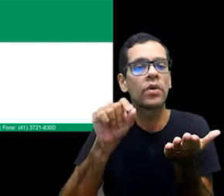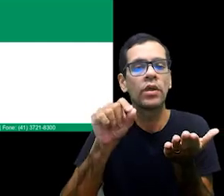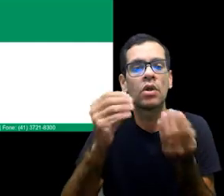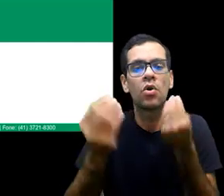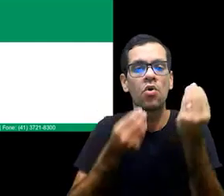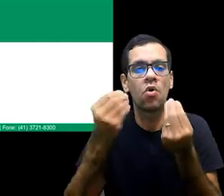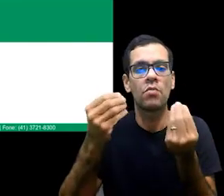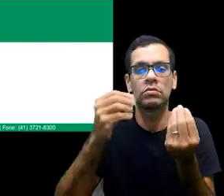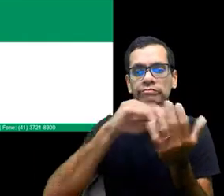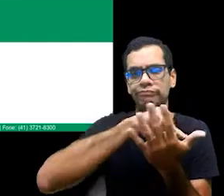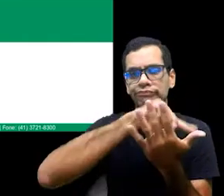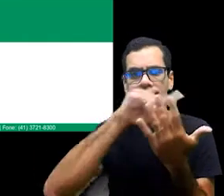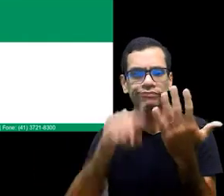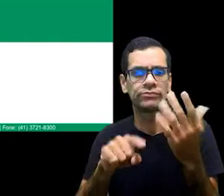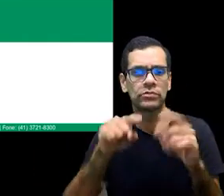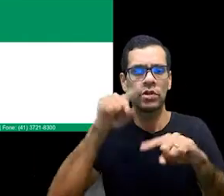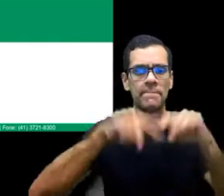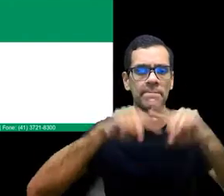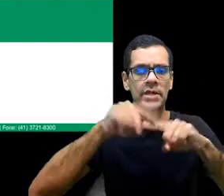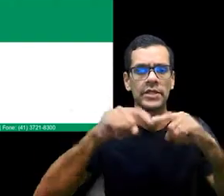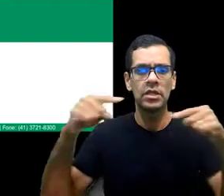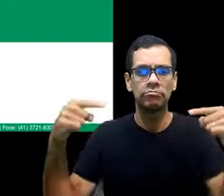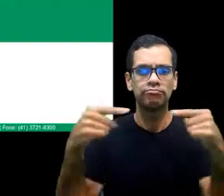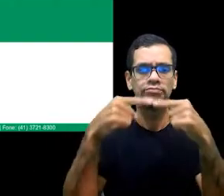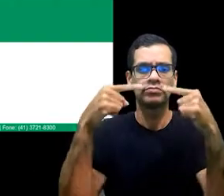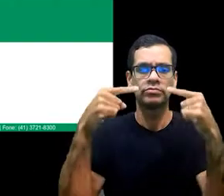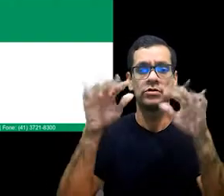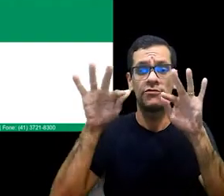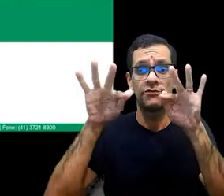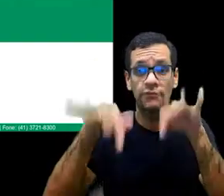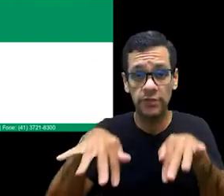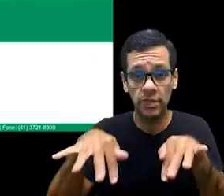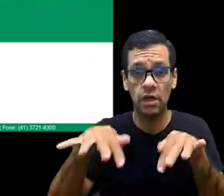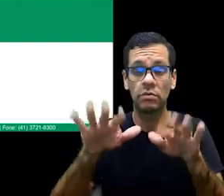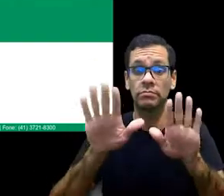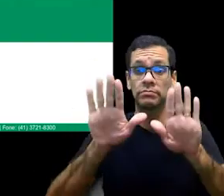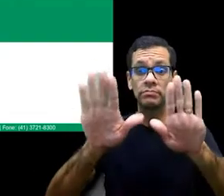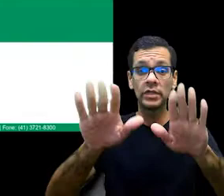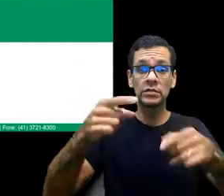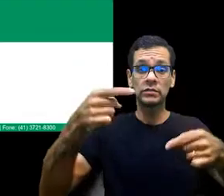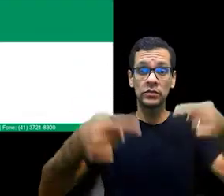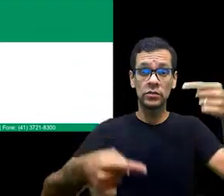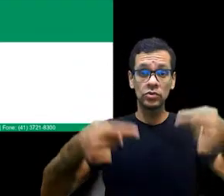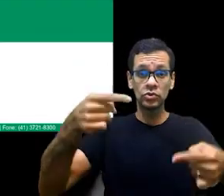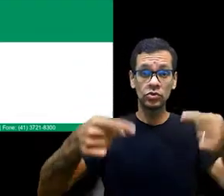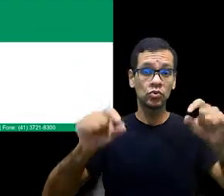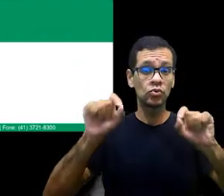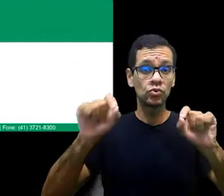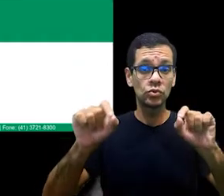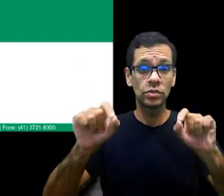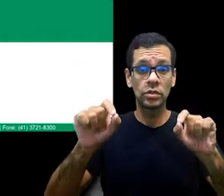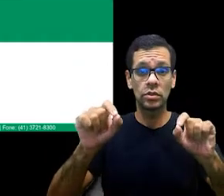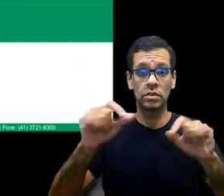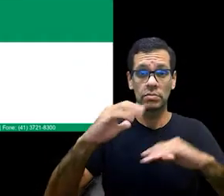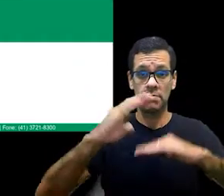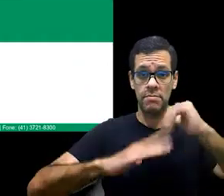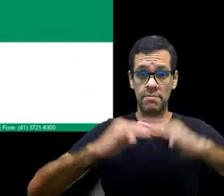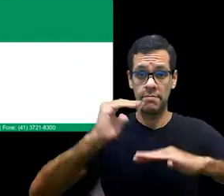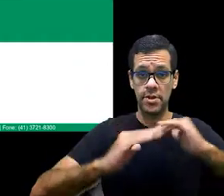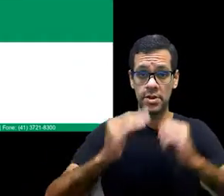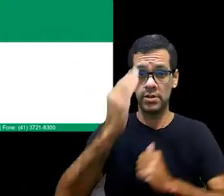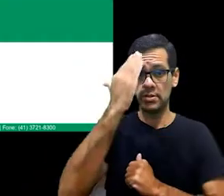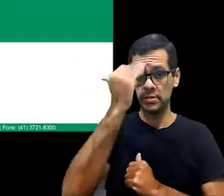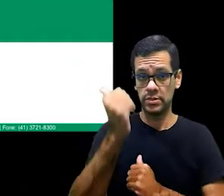estado final que esses objetos atingem. Então, antes de começarmos, nós vamos discutir essa questão do ponto de vista